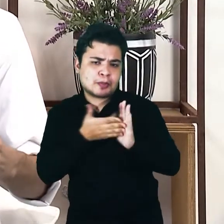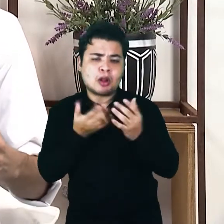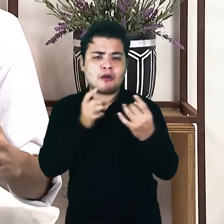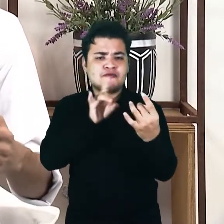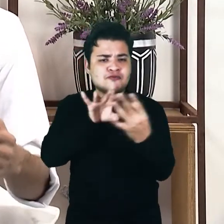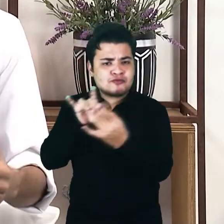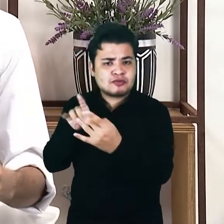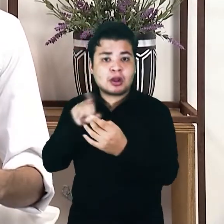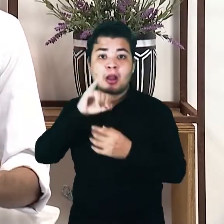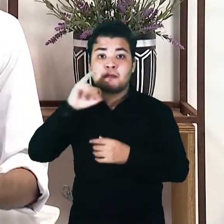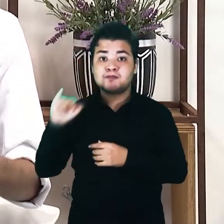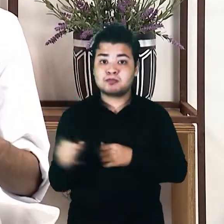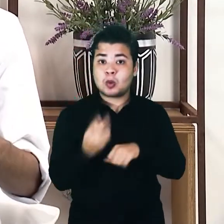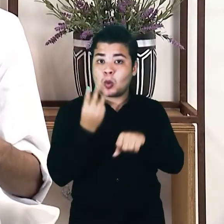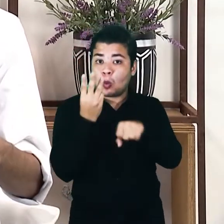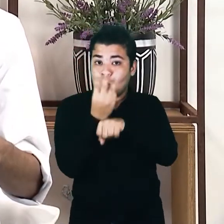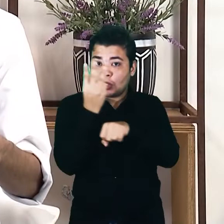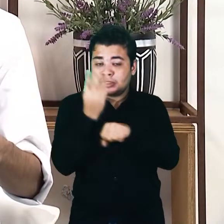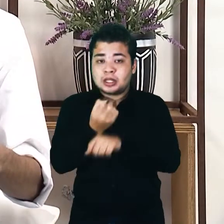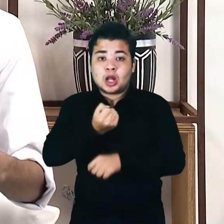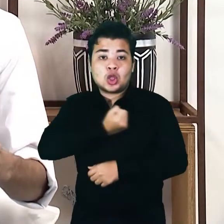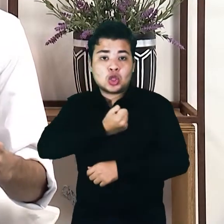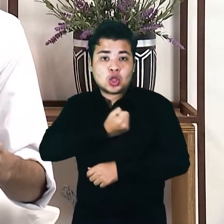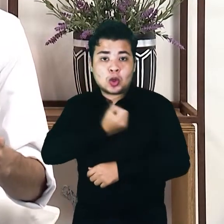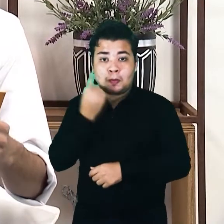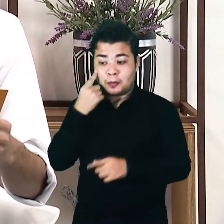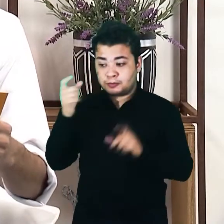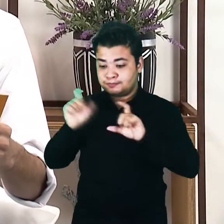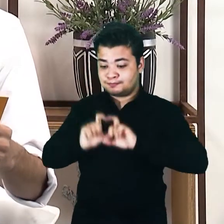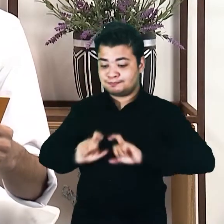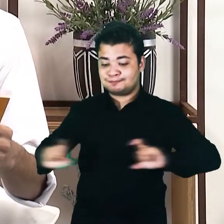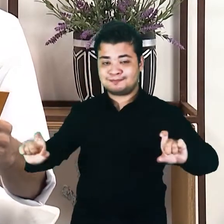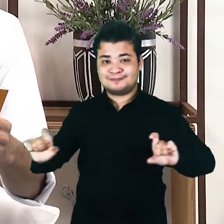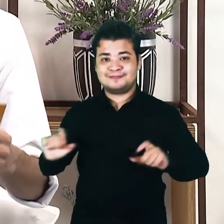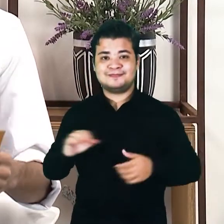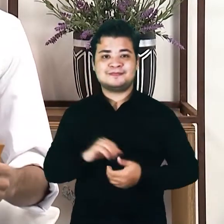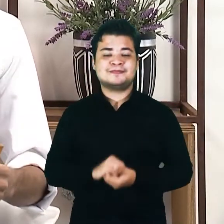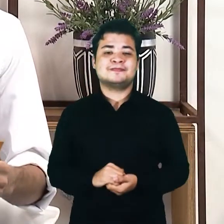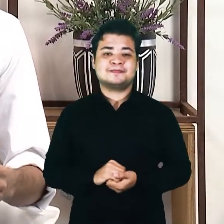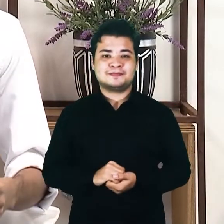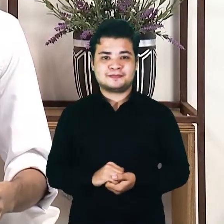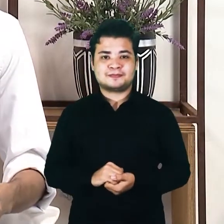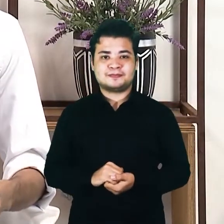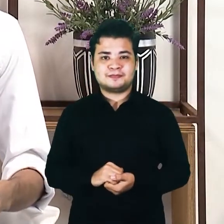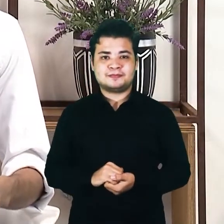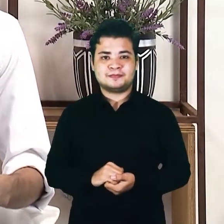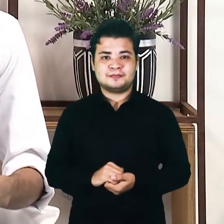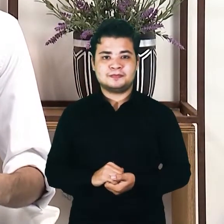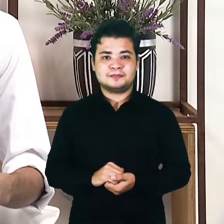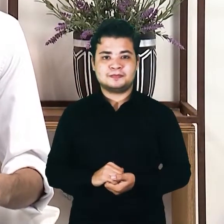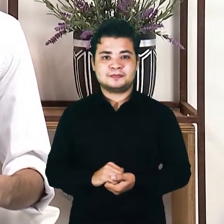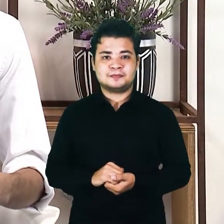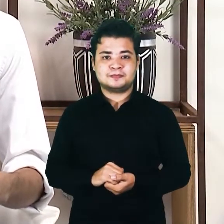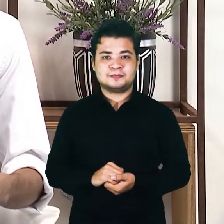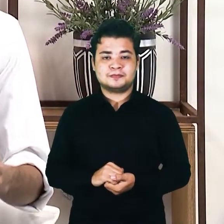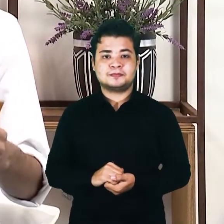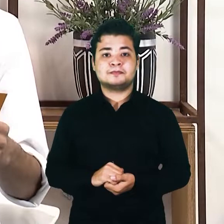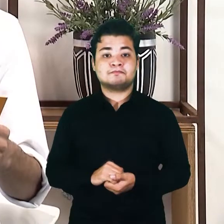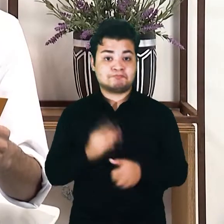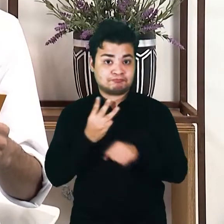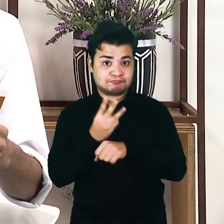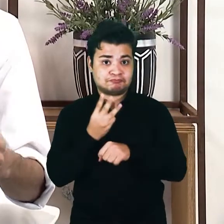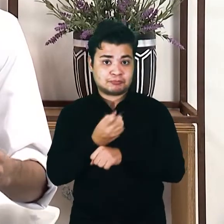manda pelo nosso WhatsApp, é o 62 99181 1406. Mais uma